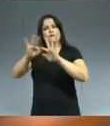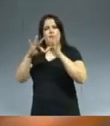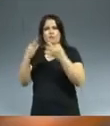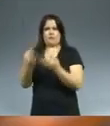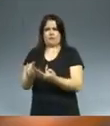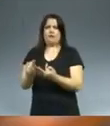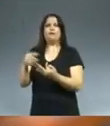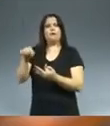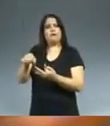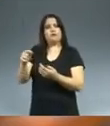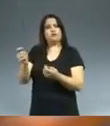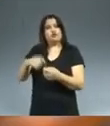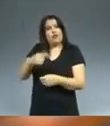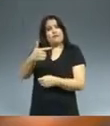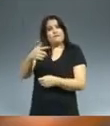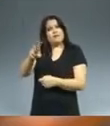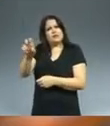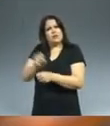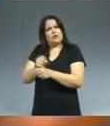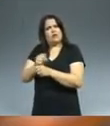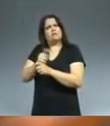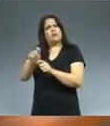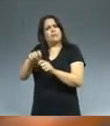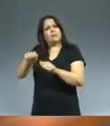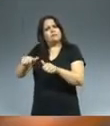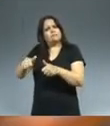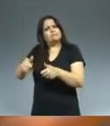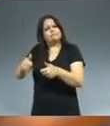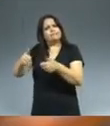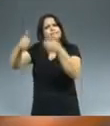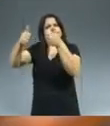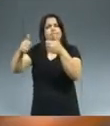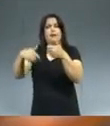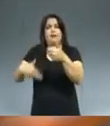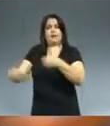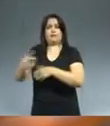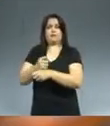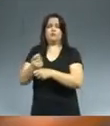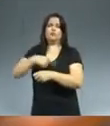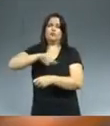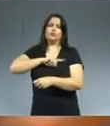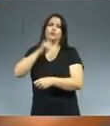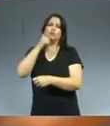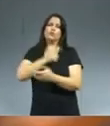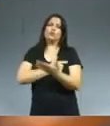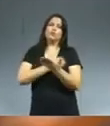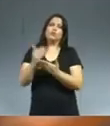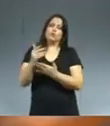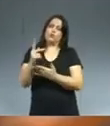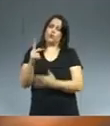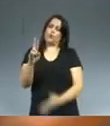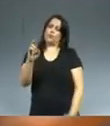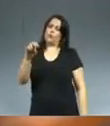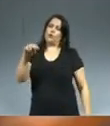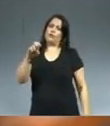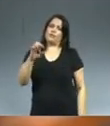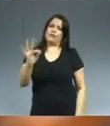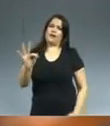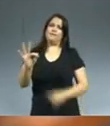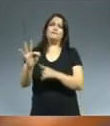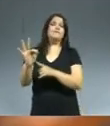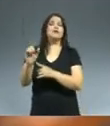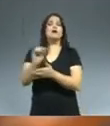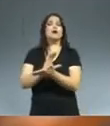então isso nos a possibilidade da gente poder e melhorando ele este ano inclusive nós lançamos um Pronaf